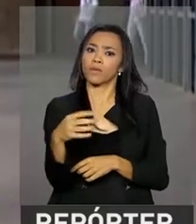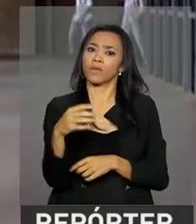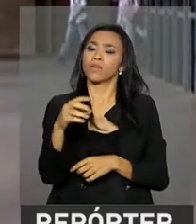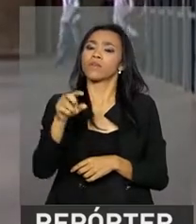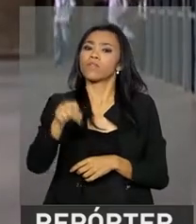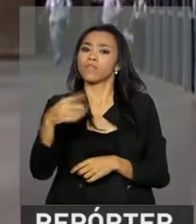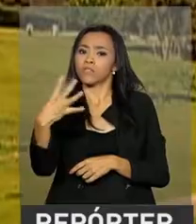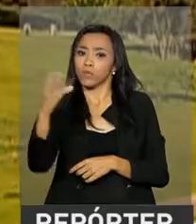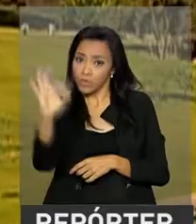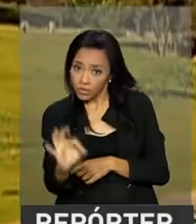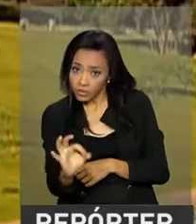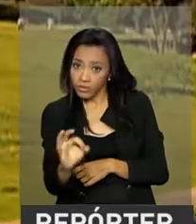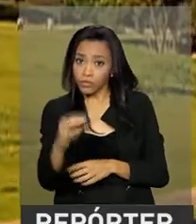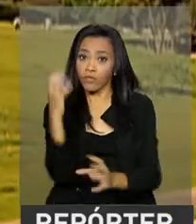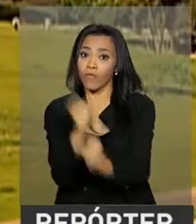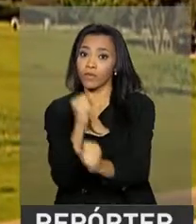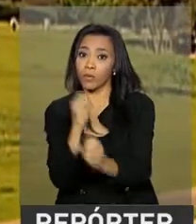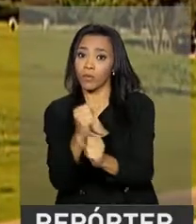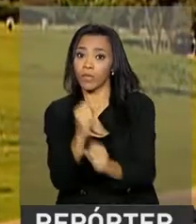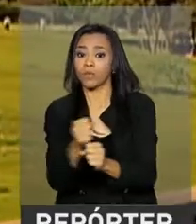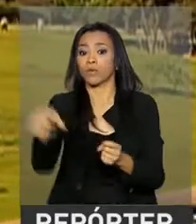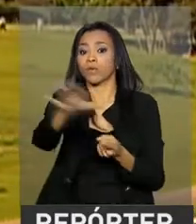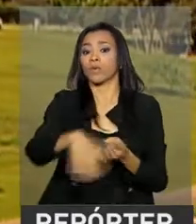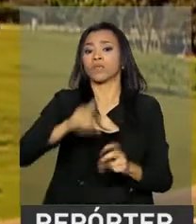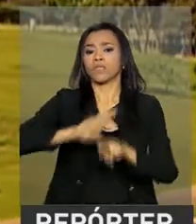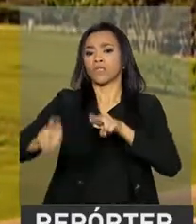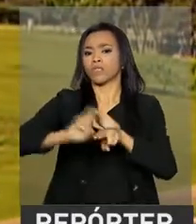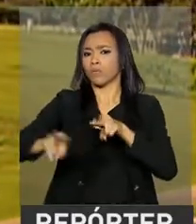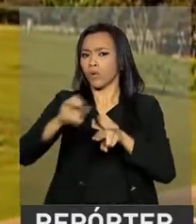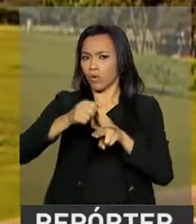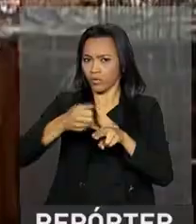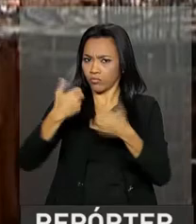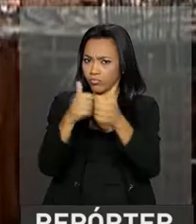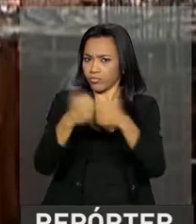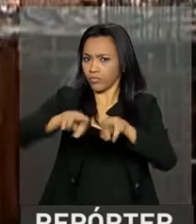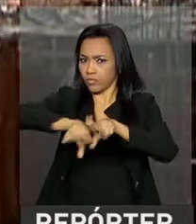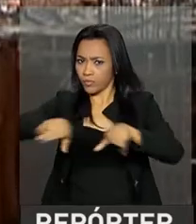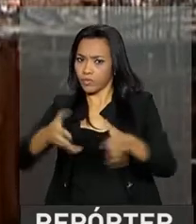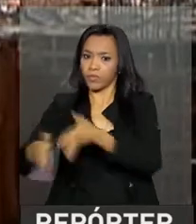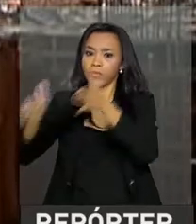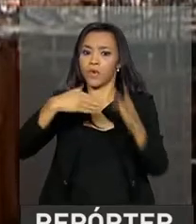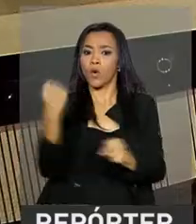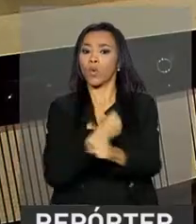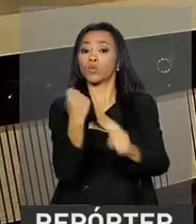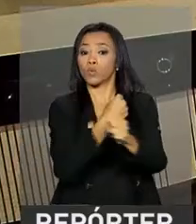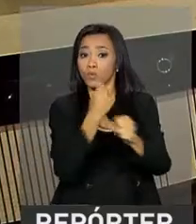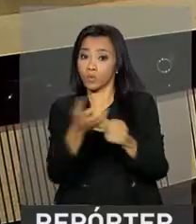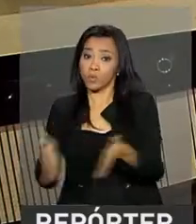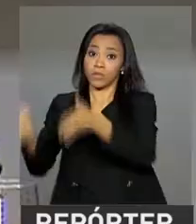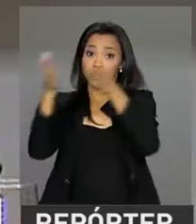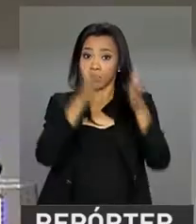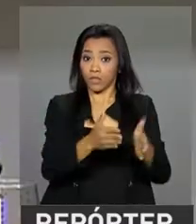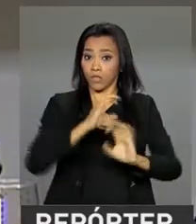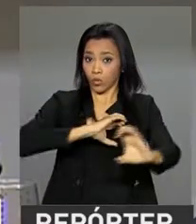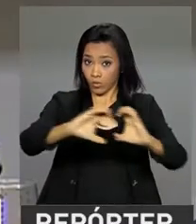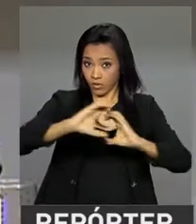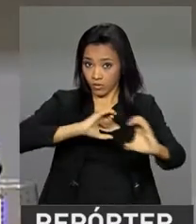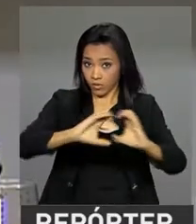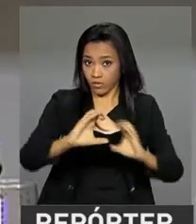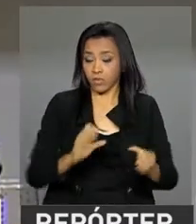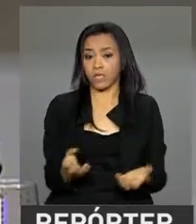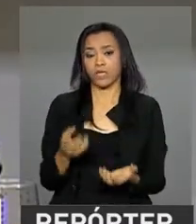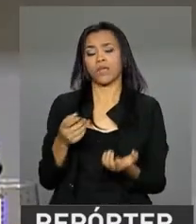sobre o faturamento entre eles transportes de passageiros construção civil e comunicação preserva os